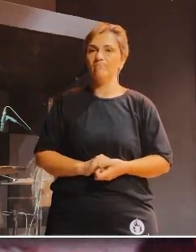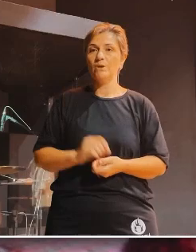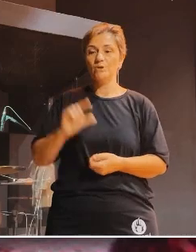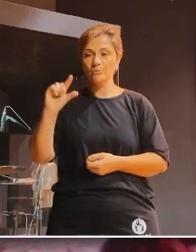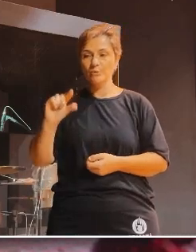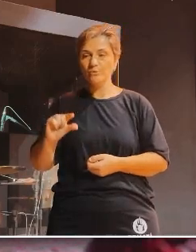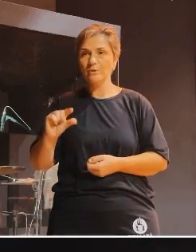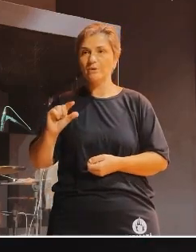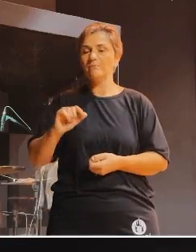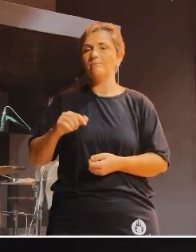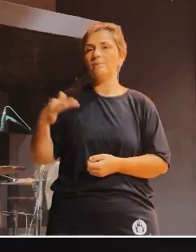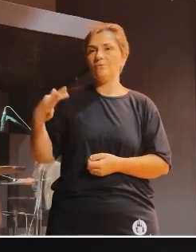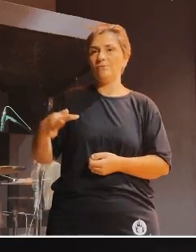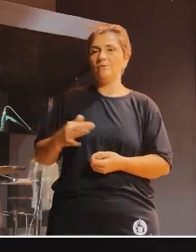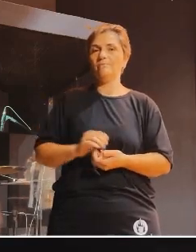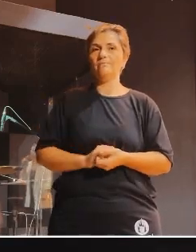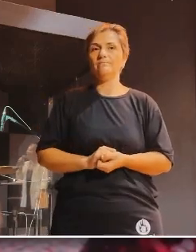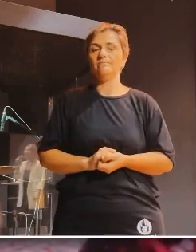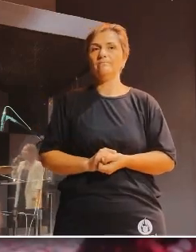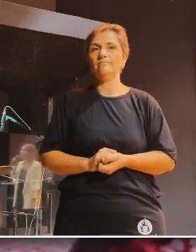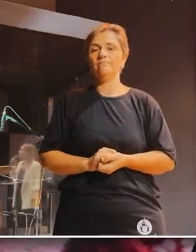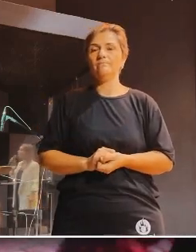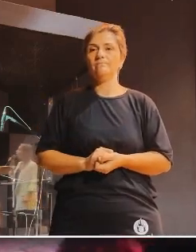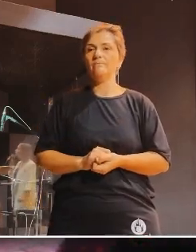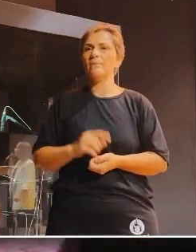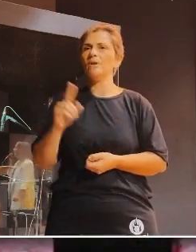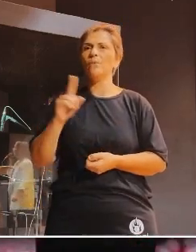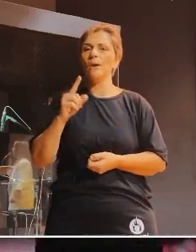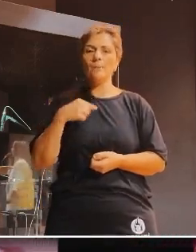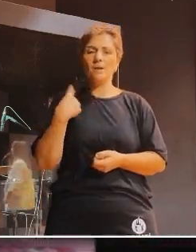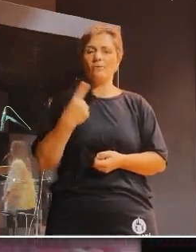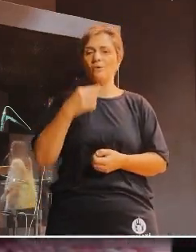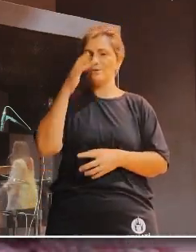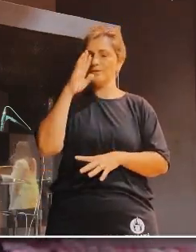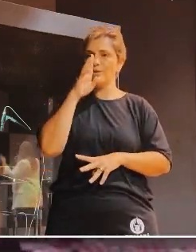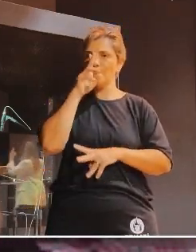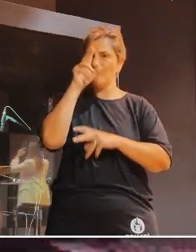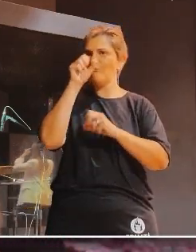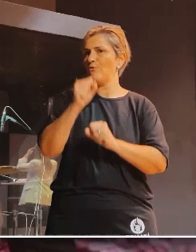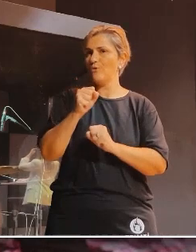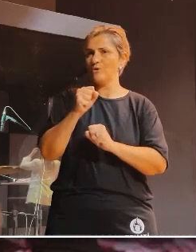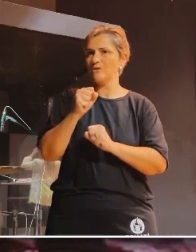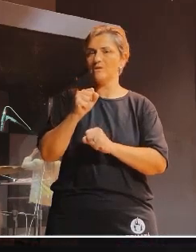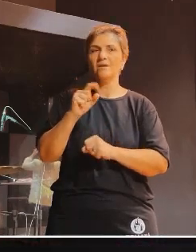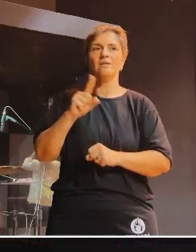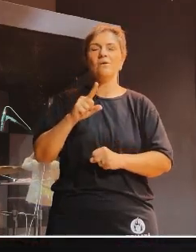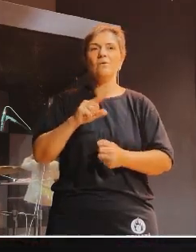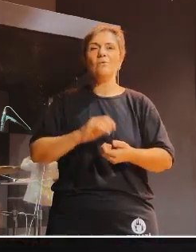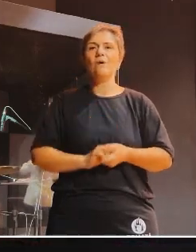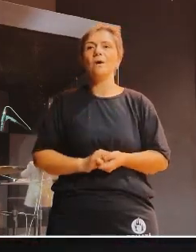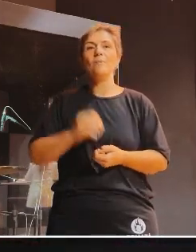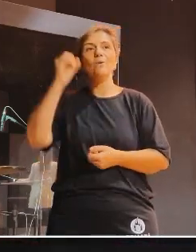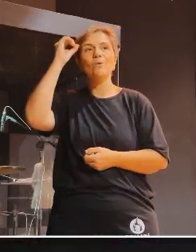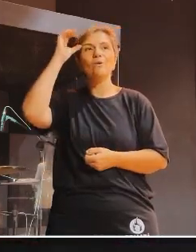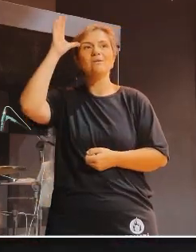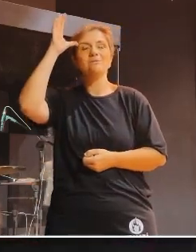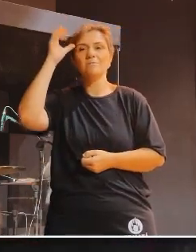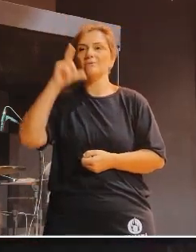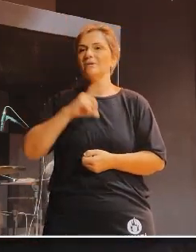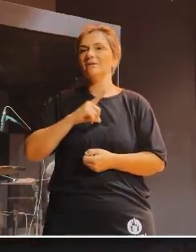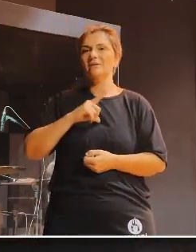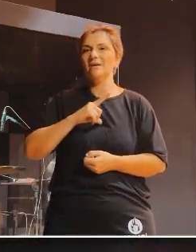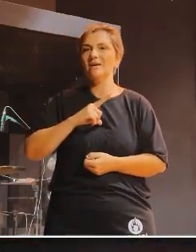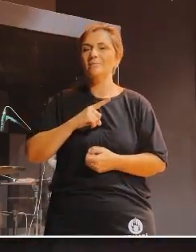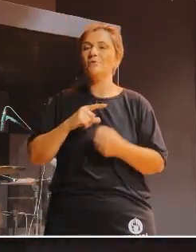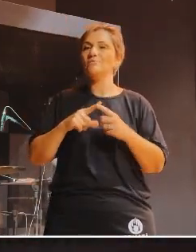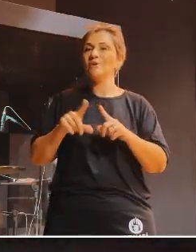dor. Não é pela nossa força, não é pelo quanto de conhecimento nós temos, é